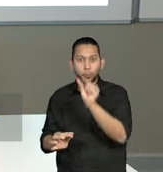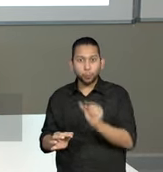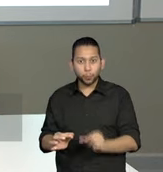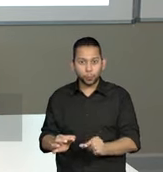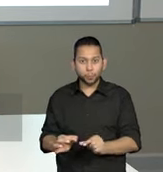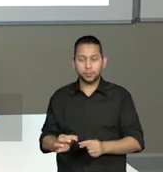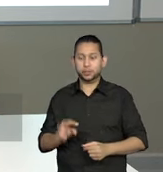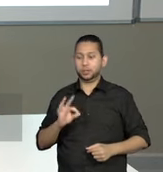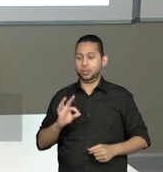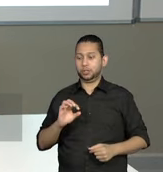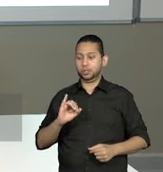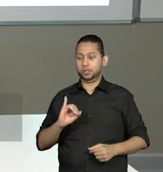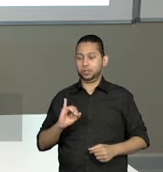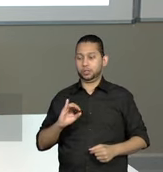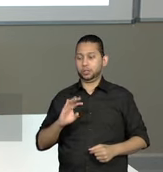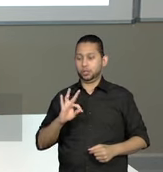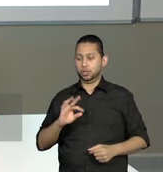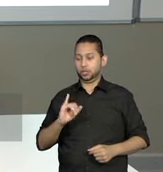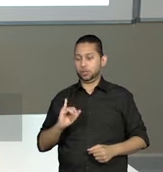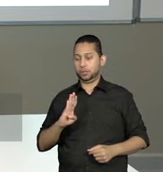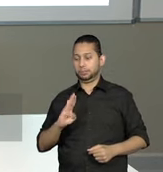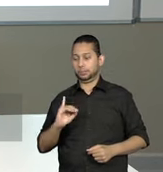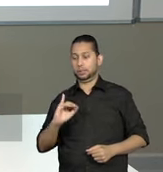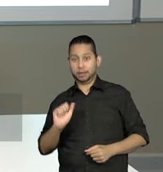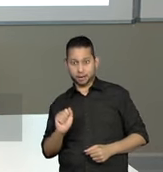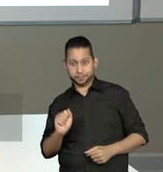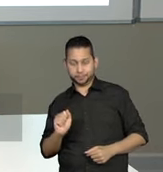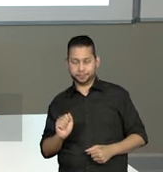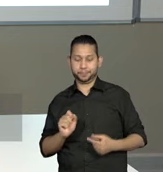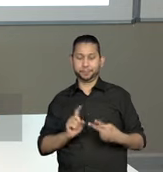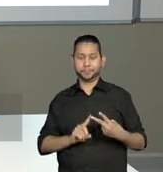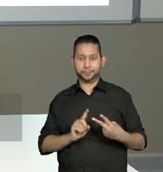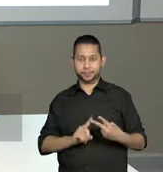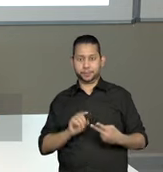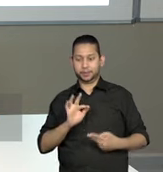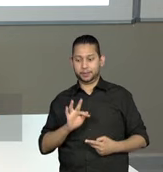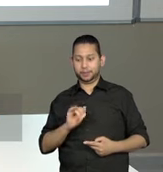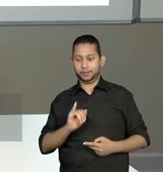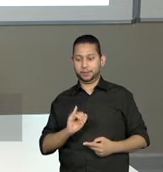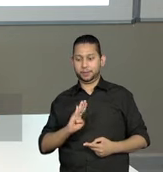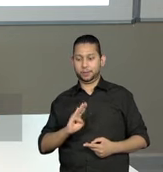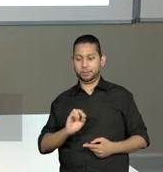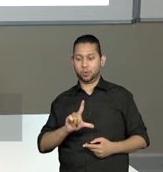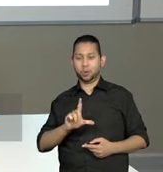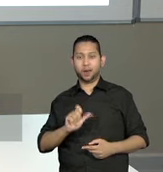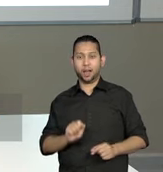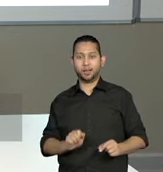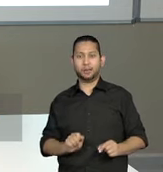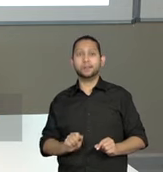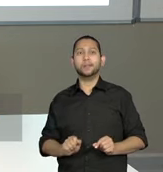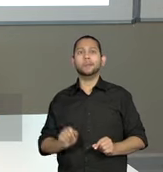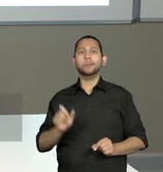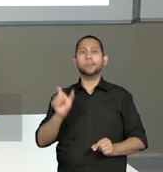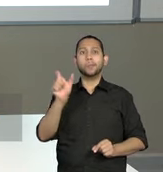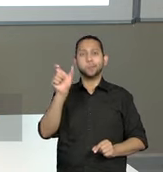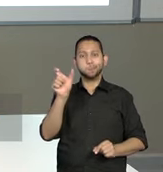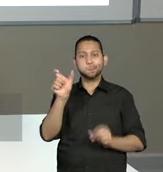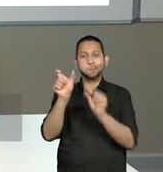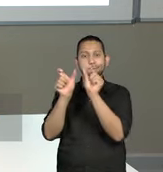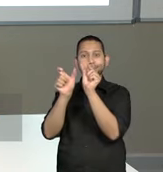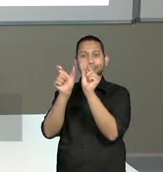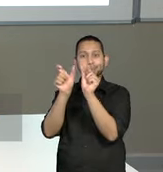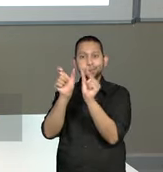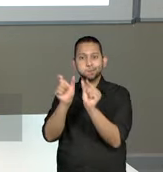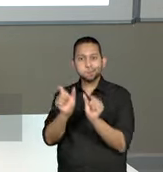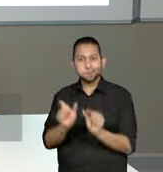a fíbula, tá? Que são os 2 ossos que estão na parte aí